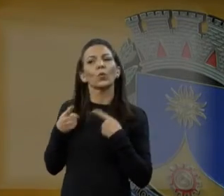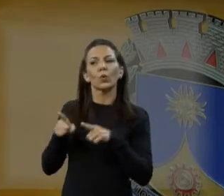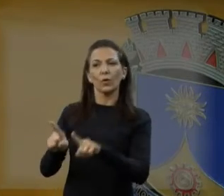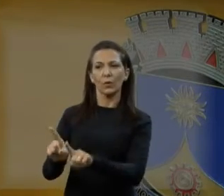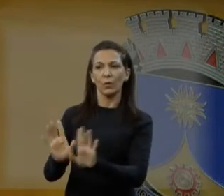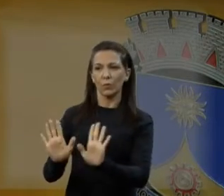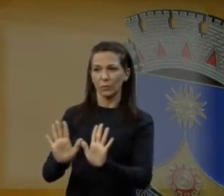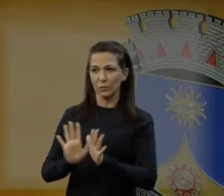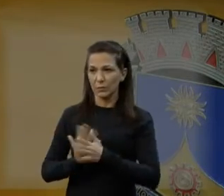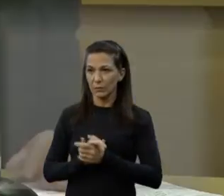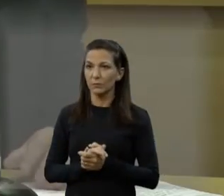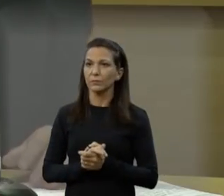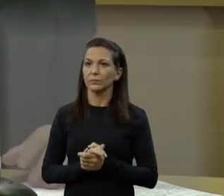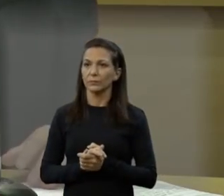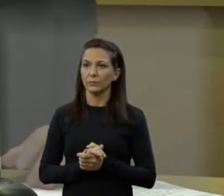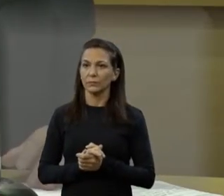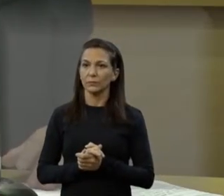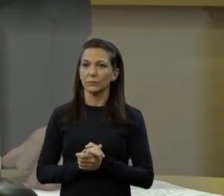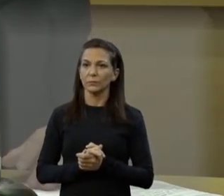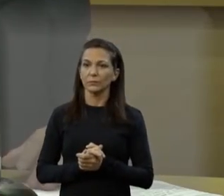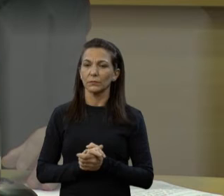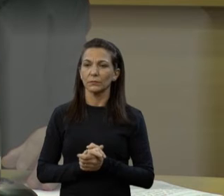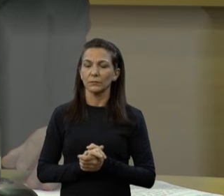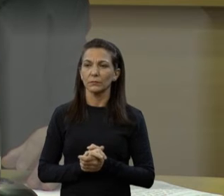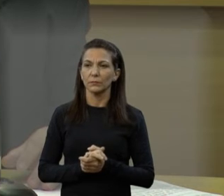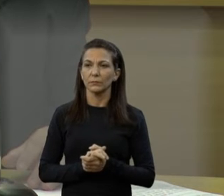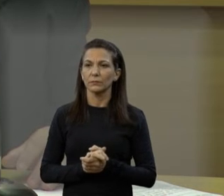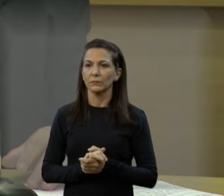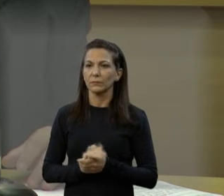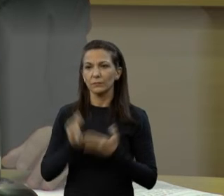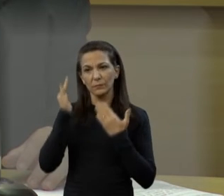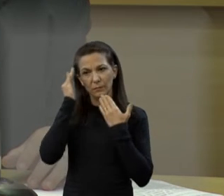isso e obrigado vereador